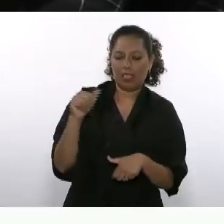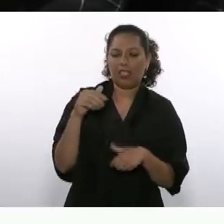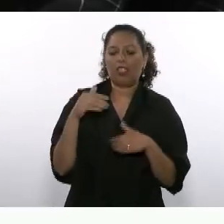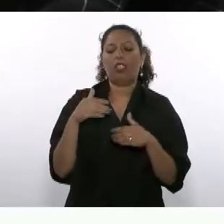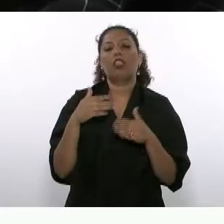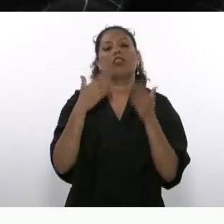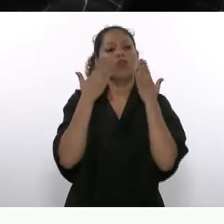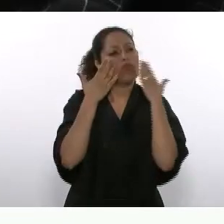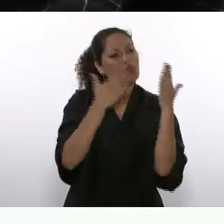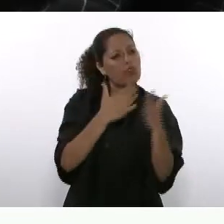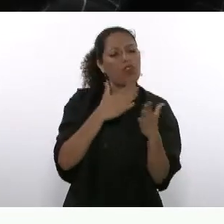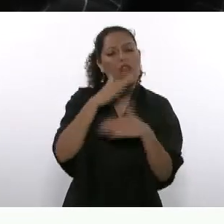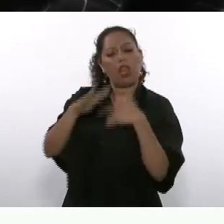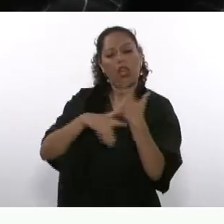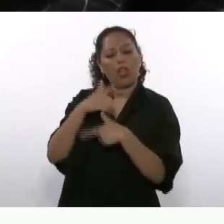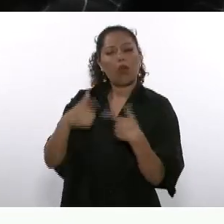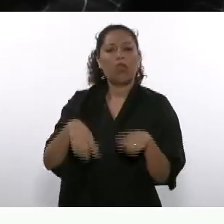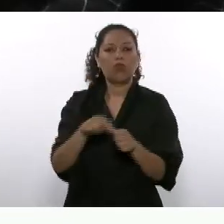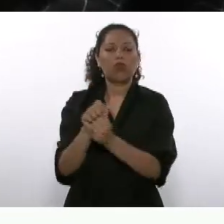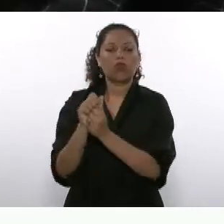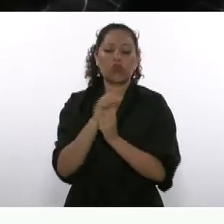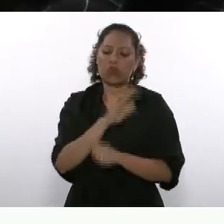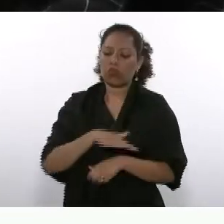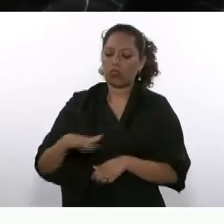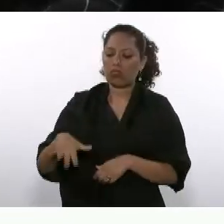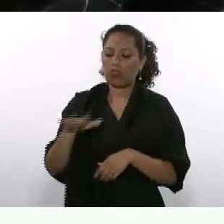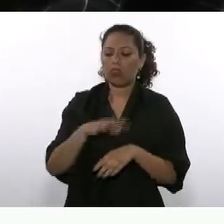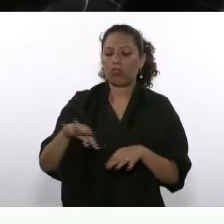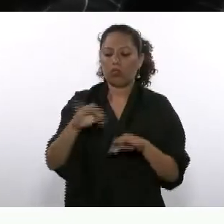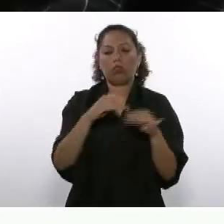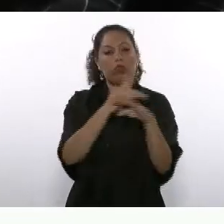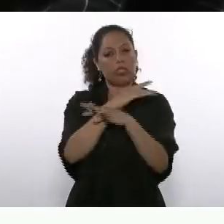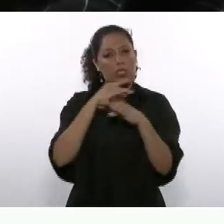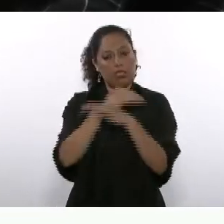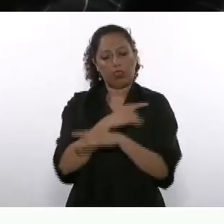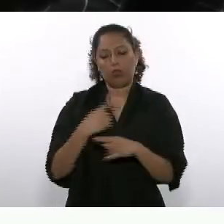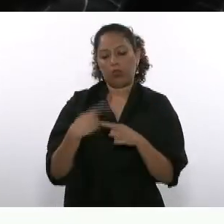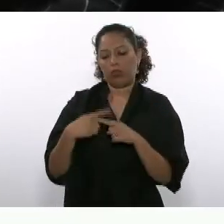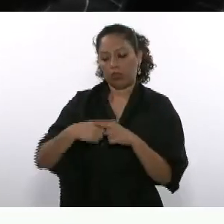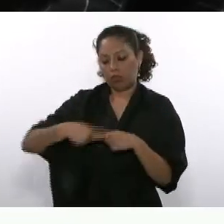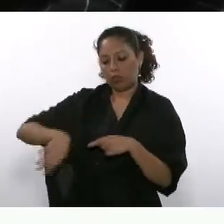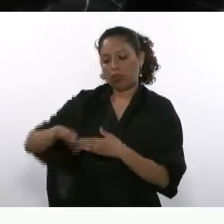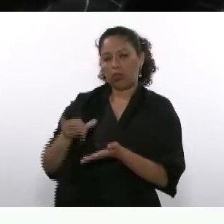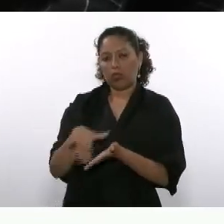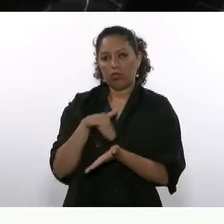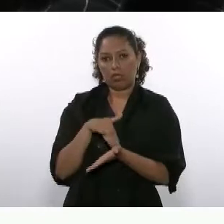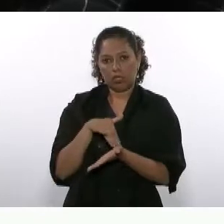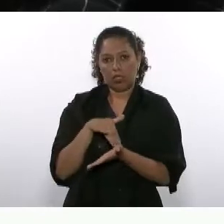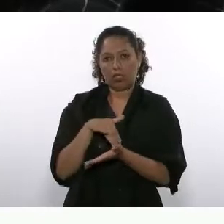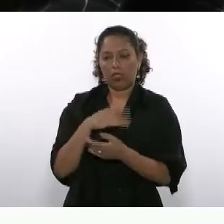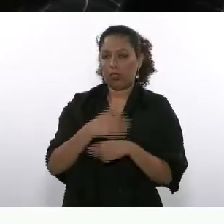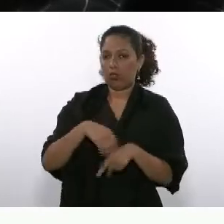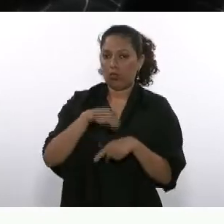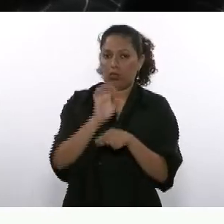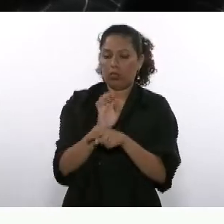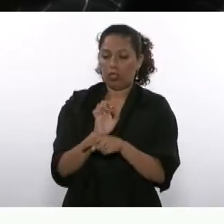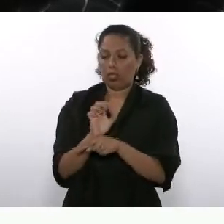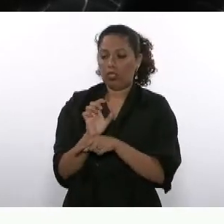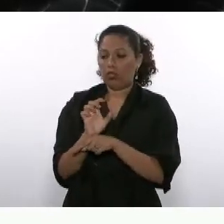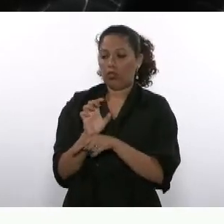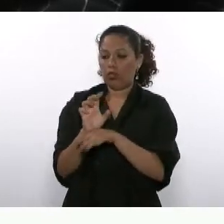com as crianças, né, em todos os municípios, que a gente acaba sendo uma secretaria estadual concentrada no